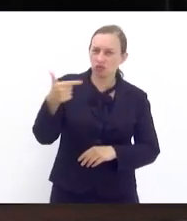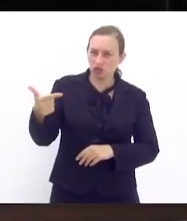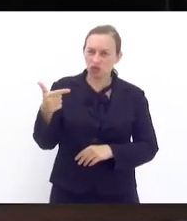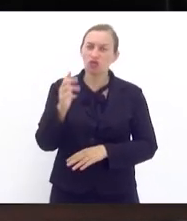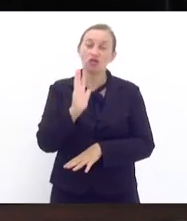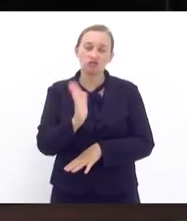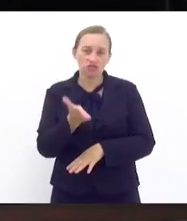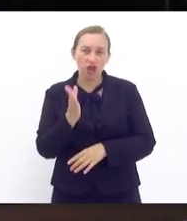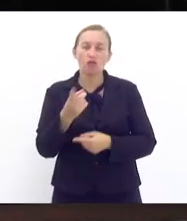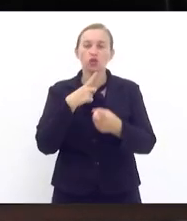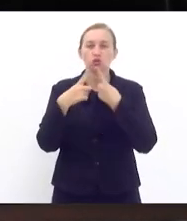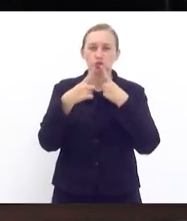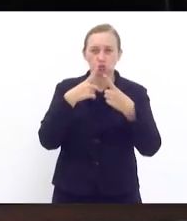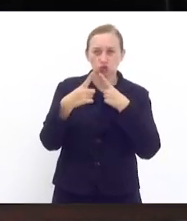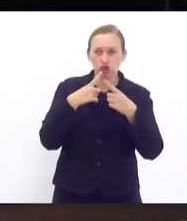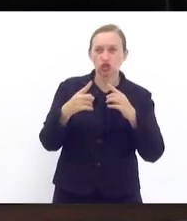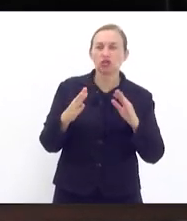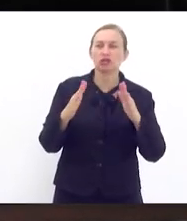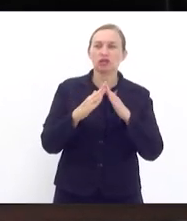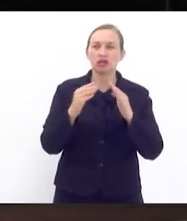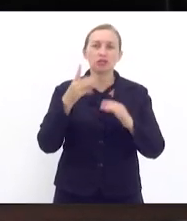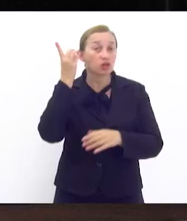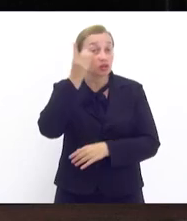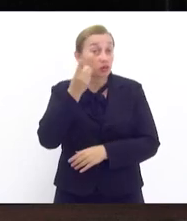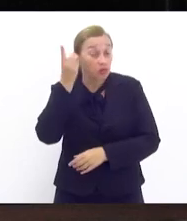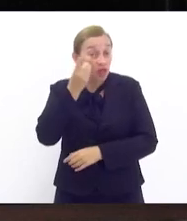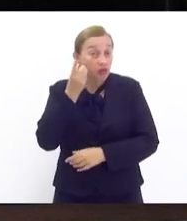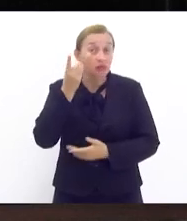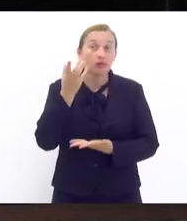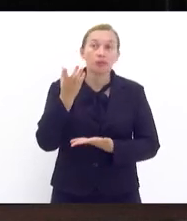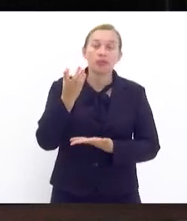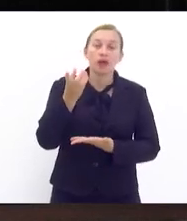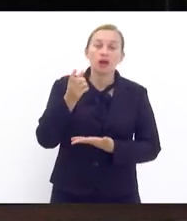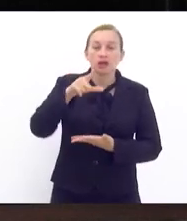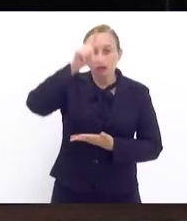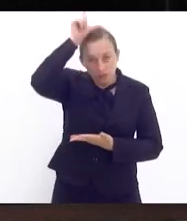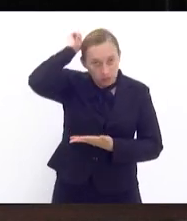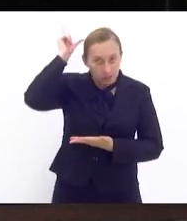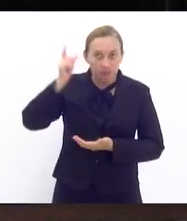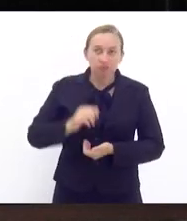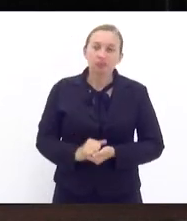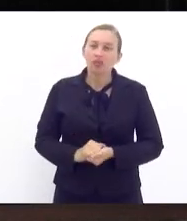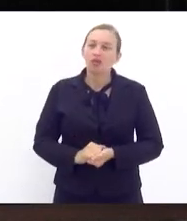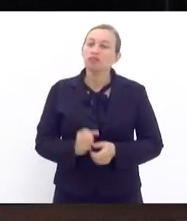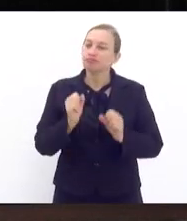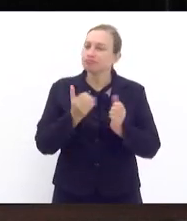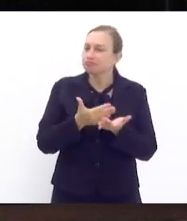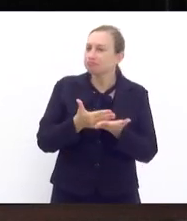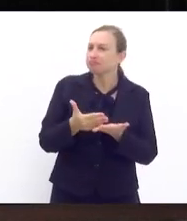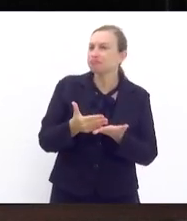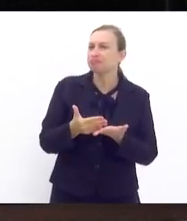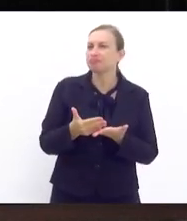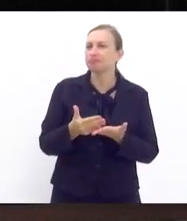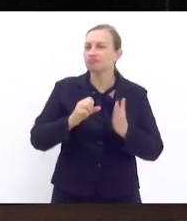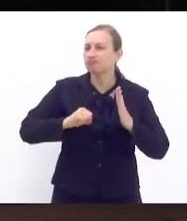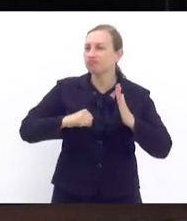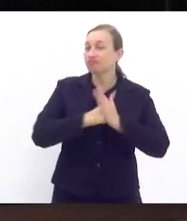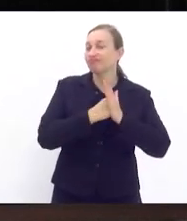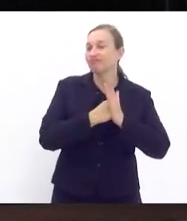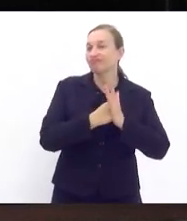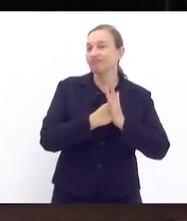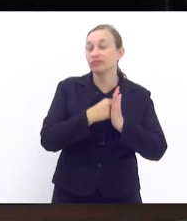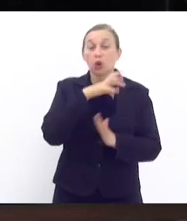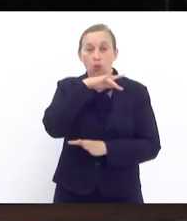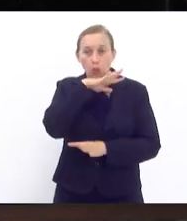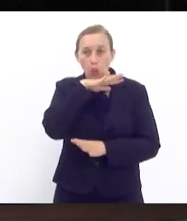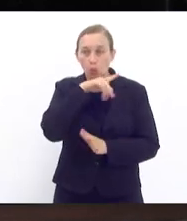já foi debatida aqui pelo deputado Luiz Paulo, a gente começa a ter um impacto negativo